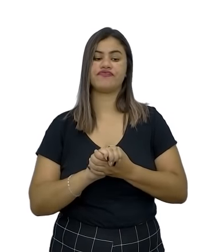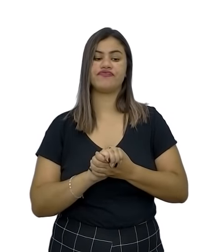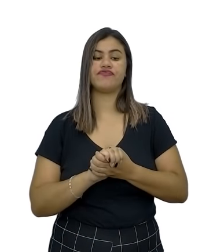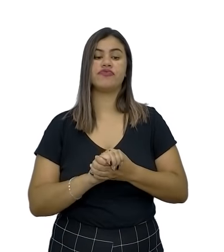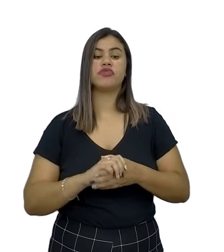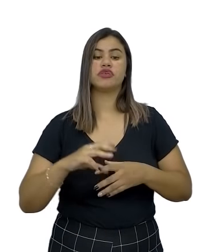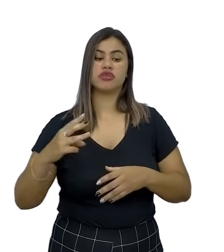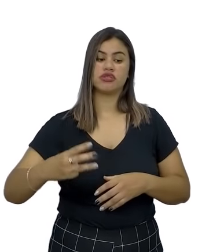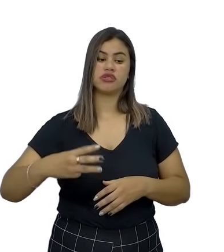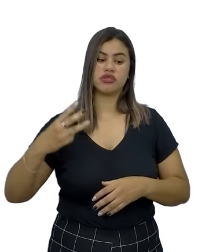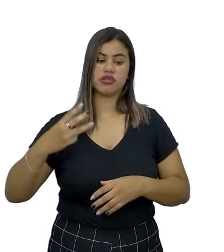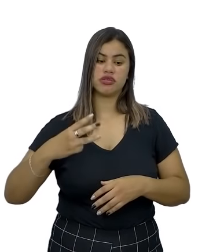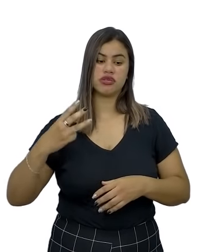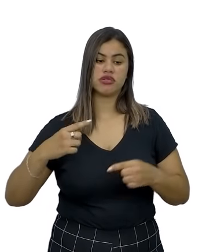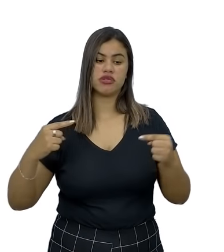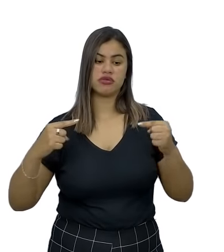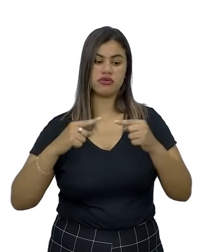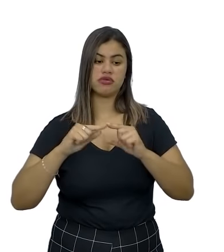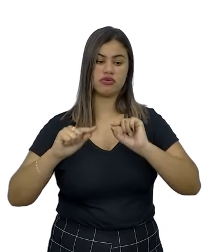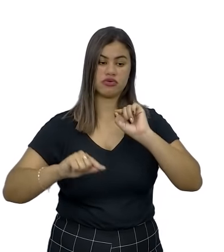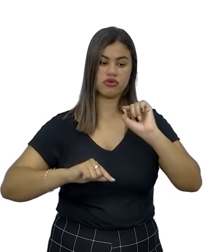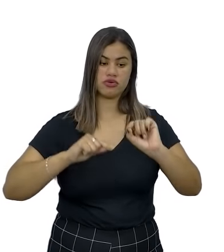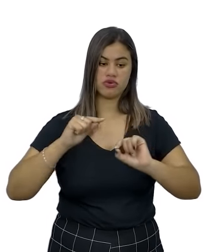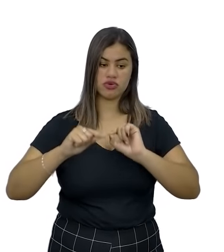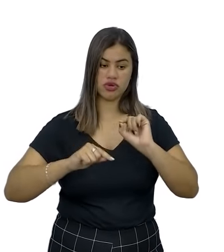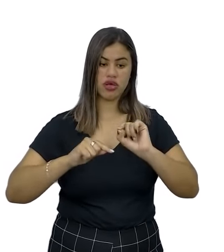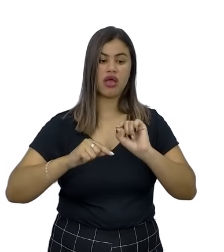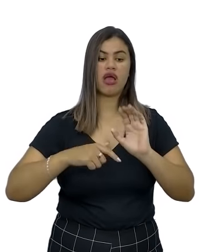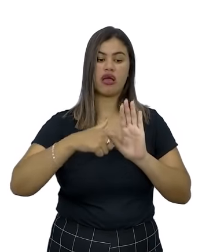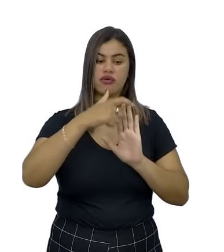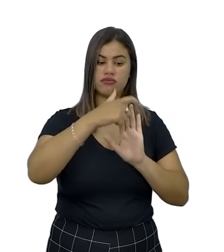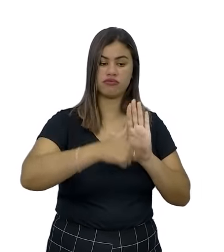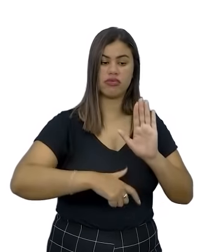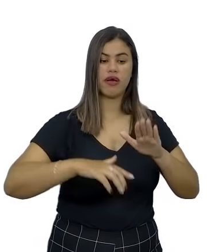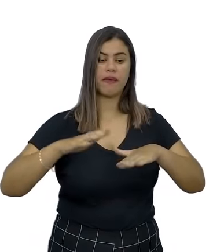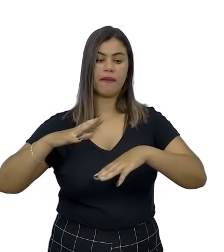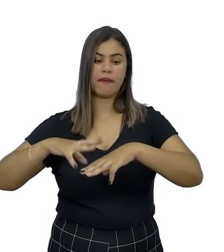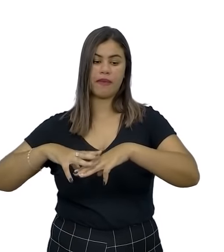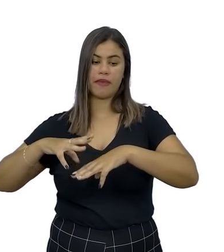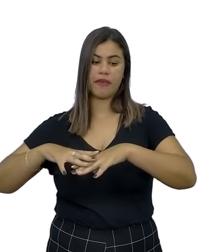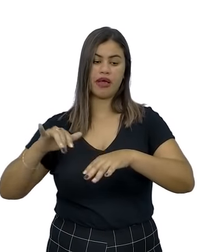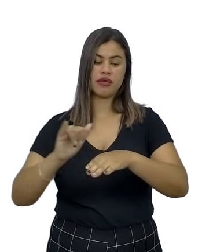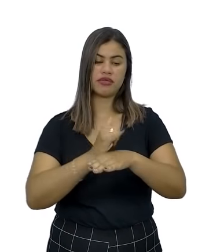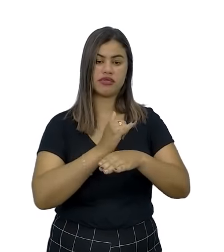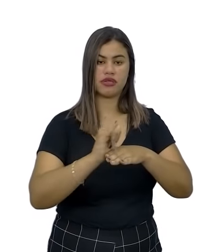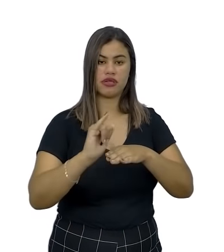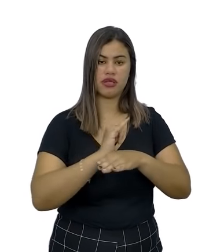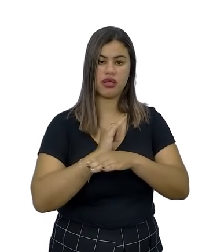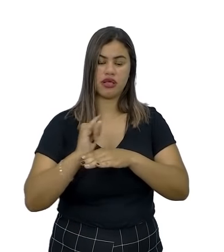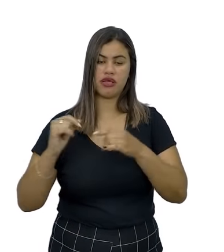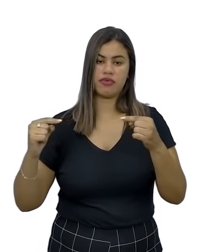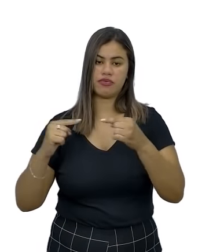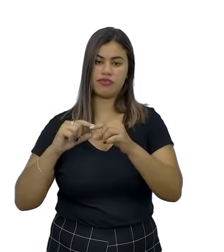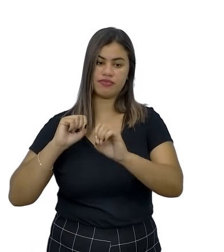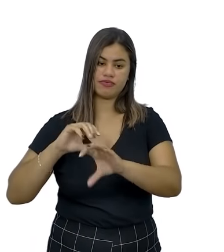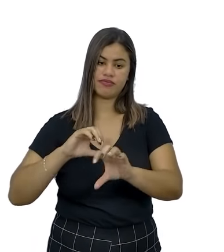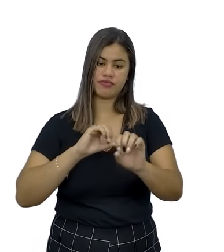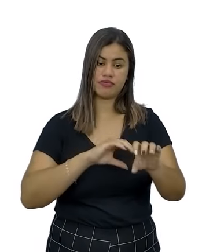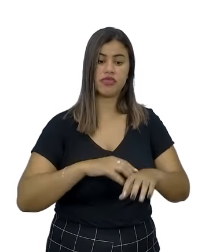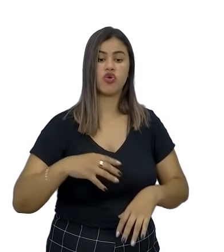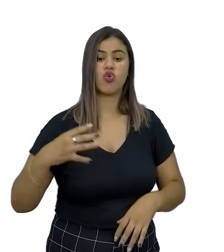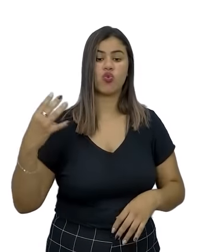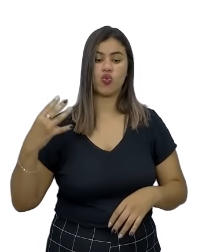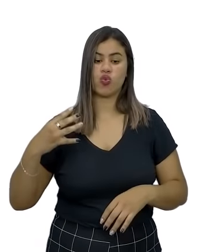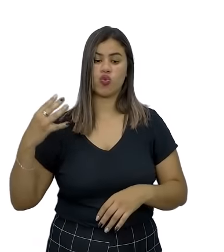a sequência 3, um outro momento, nós vamos trazer a modelagem matemática como estratégia para o ensino. E quando a gente olhar